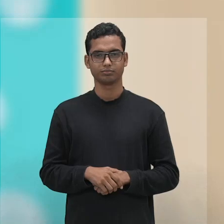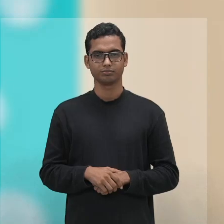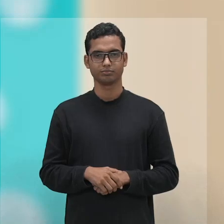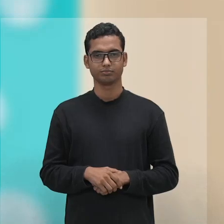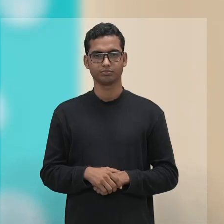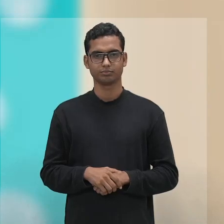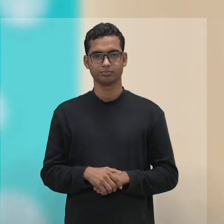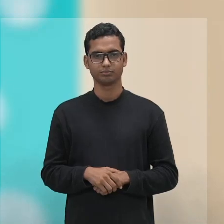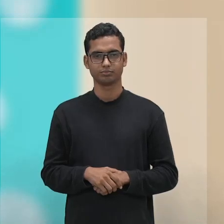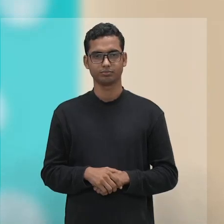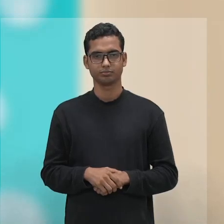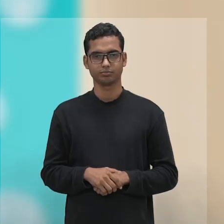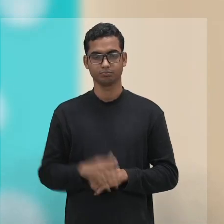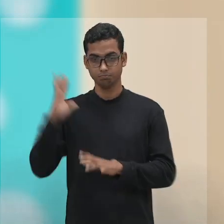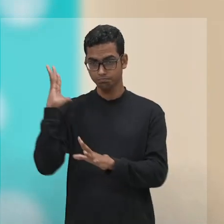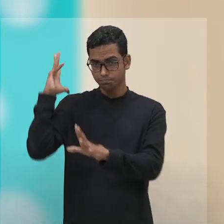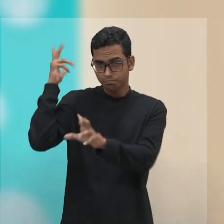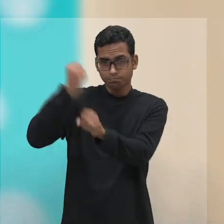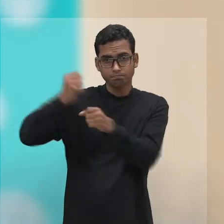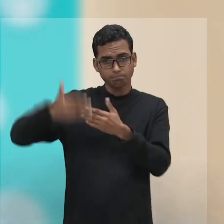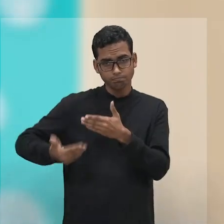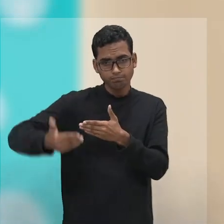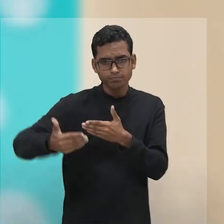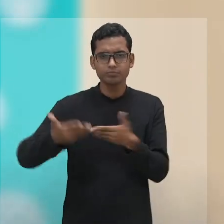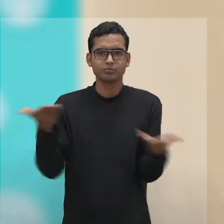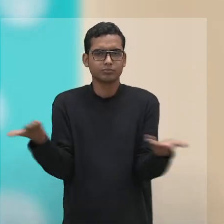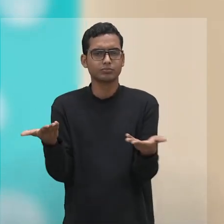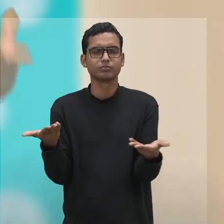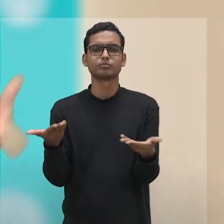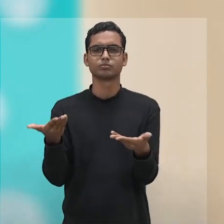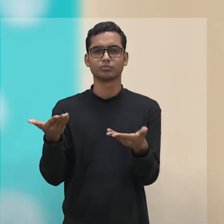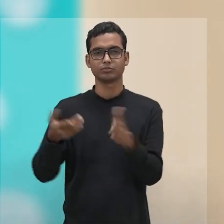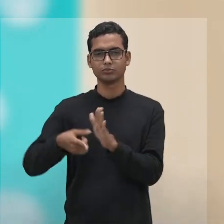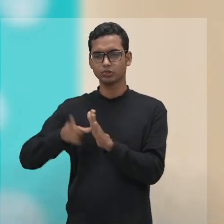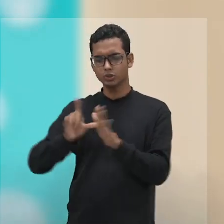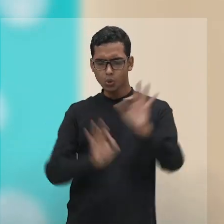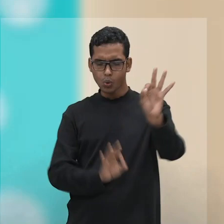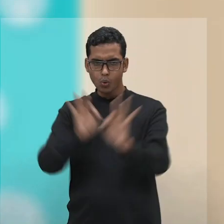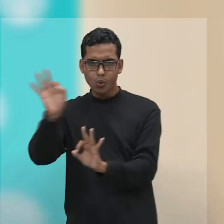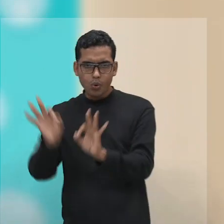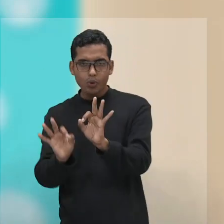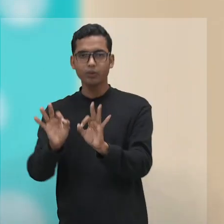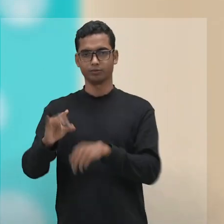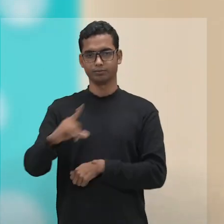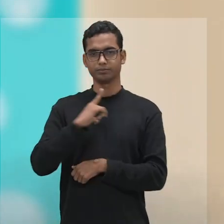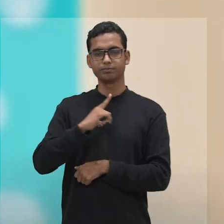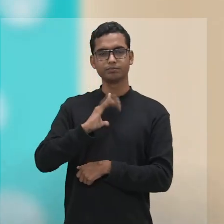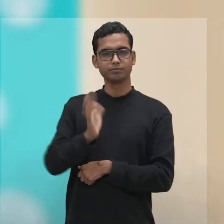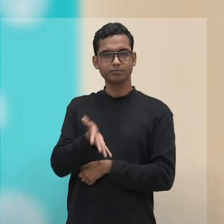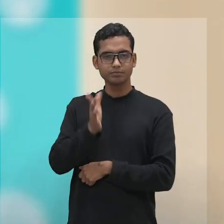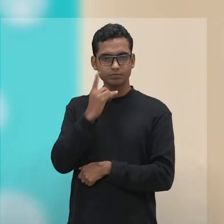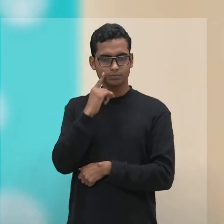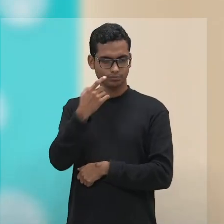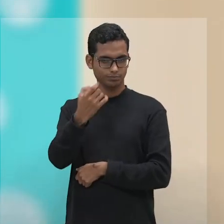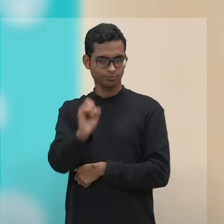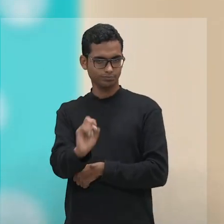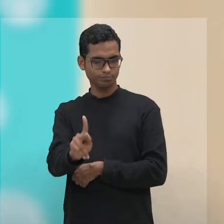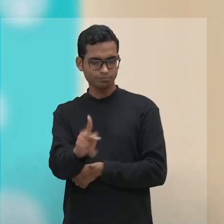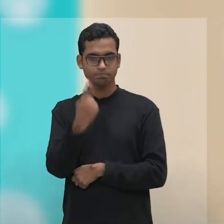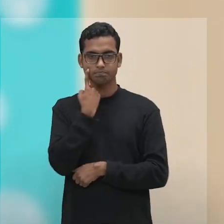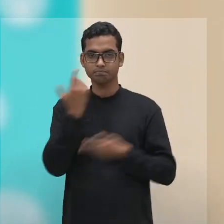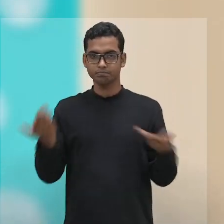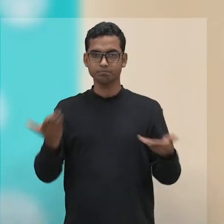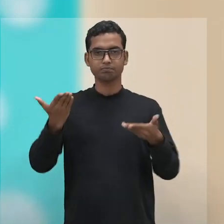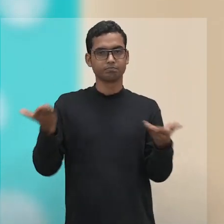Muito bem, então vamos dar início à nossa revisão, Tem todo um preparo antes de entrar no ar, certo? E aí nós vamos